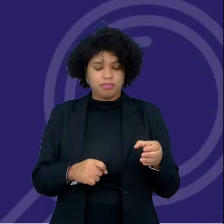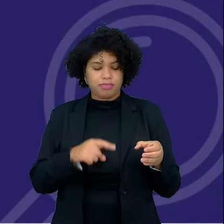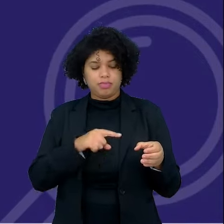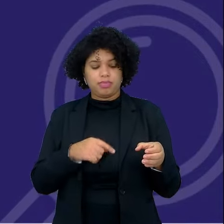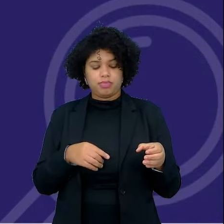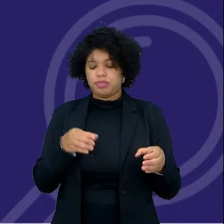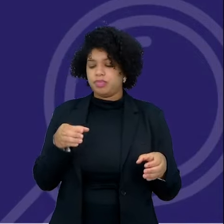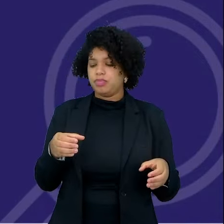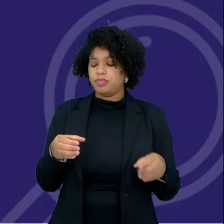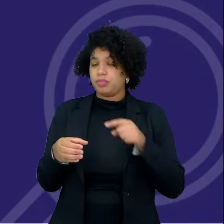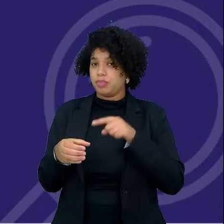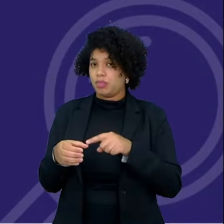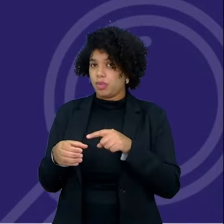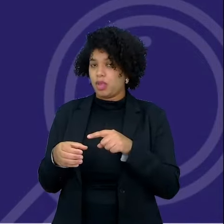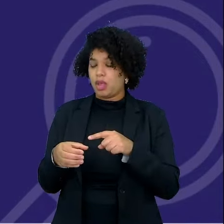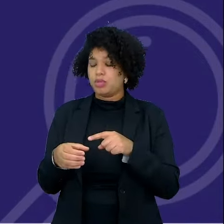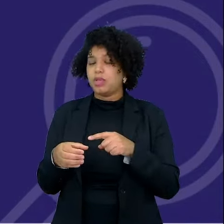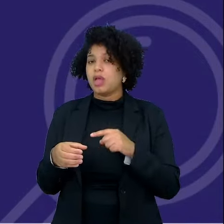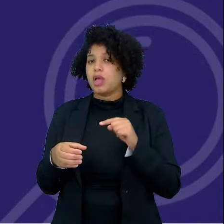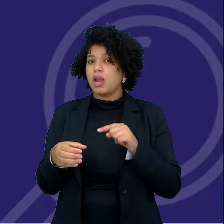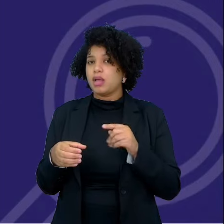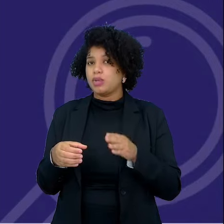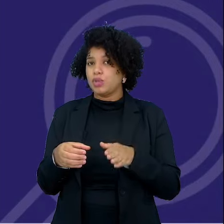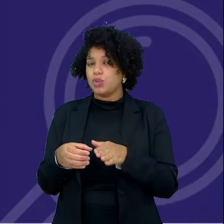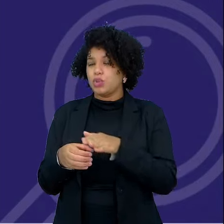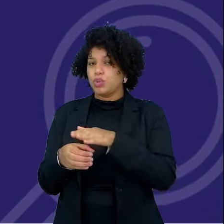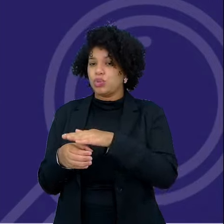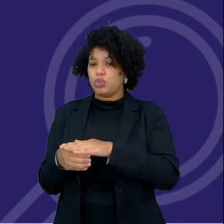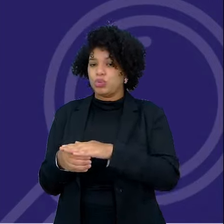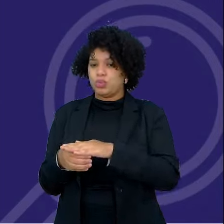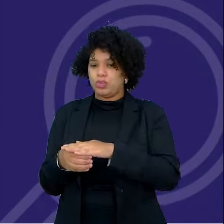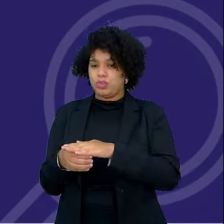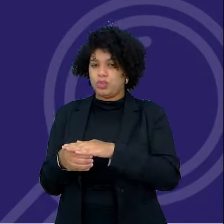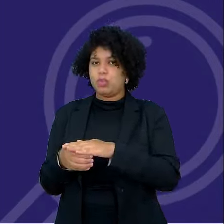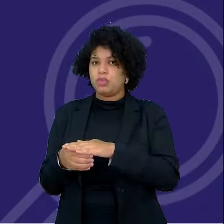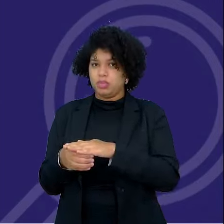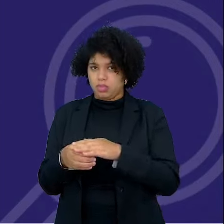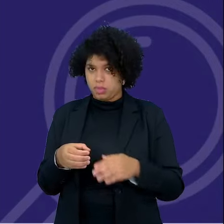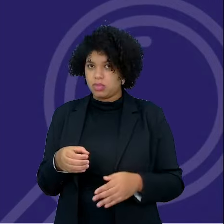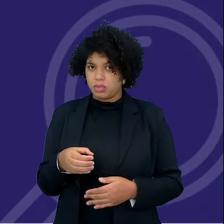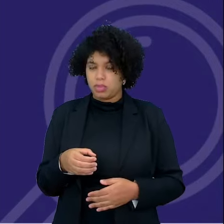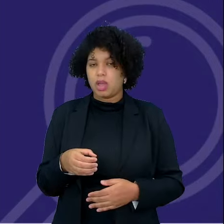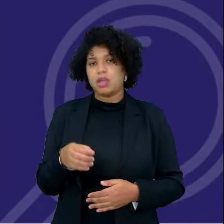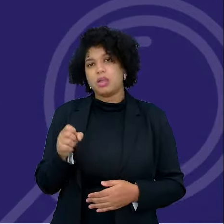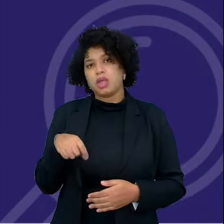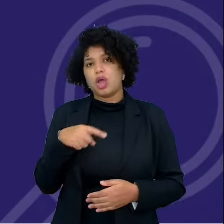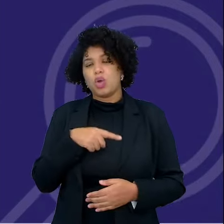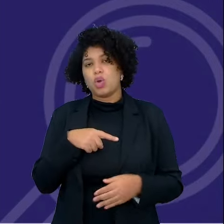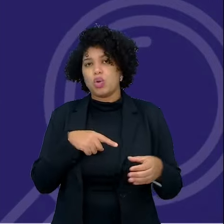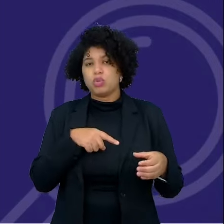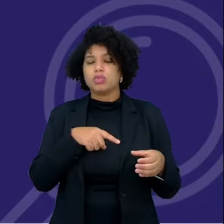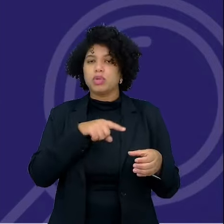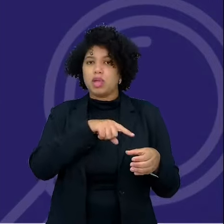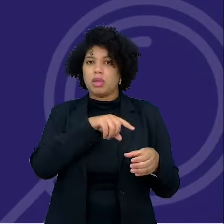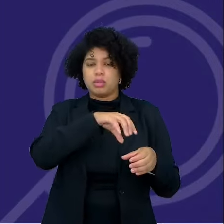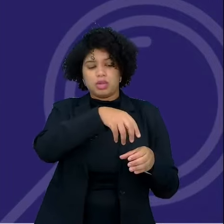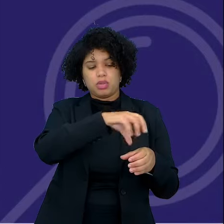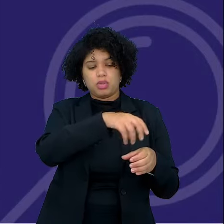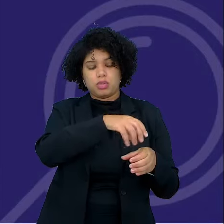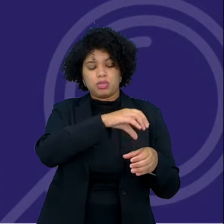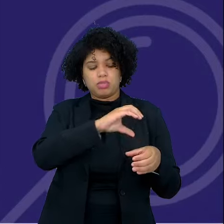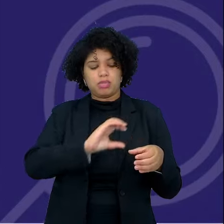e o refrigerante 2 vai ficar fechado. Então, um ele vai deixar aberto, e o outro ele vai ficar fechado.